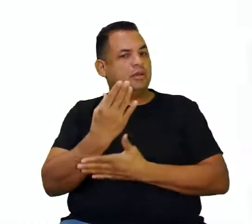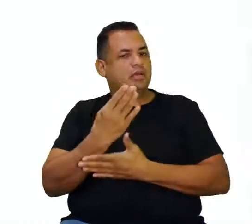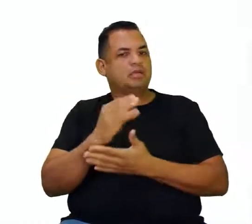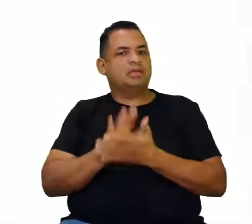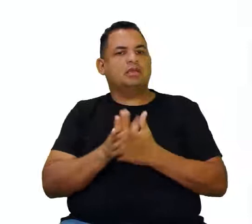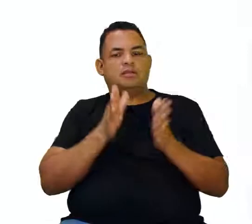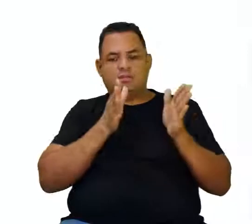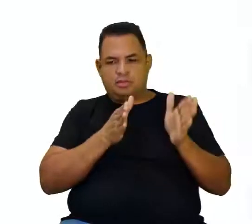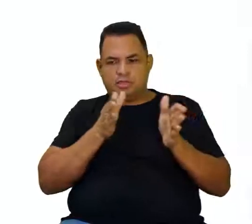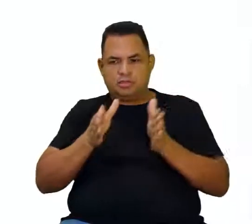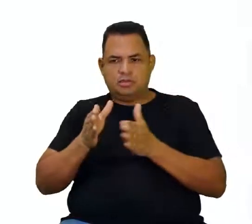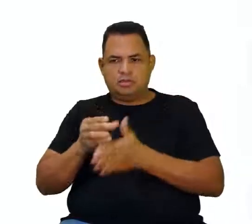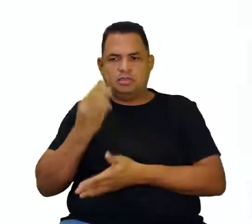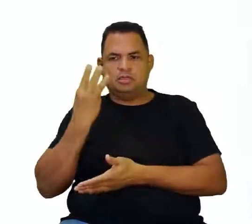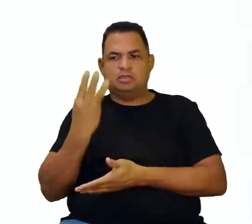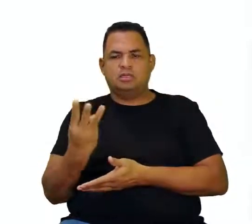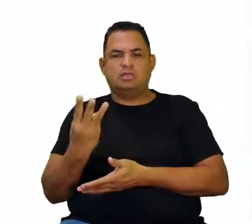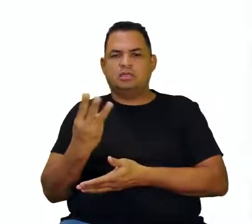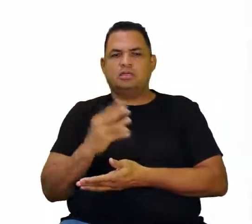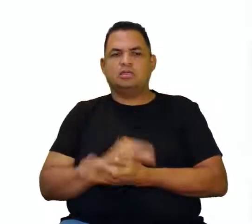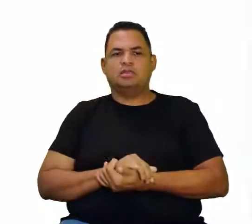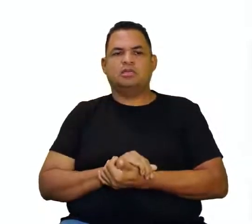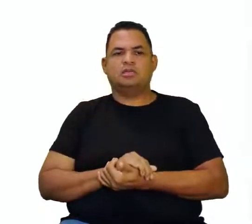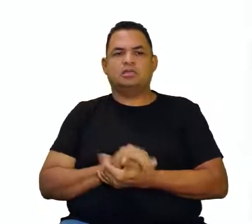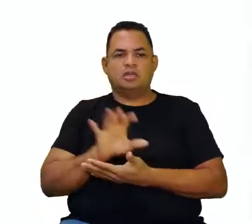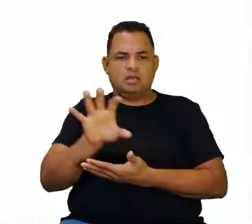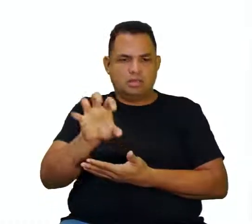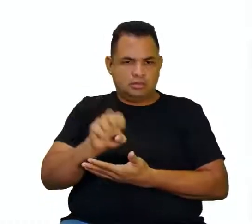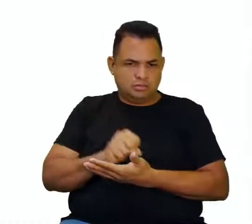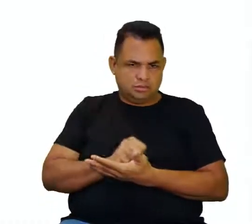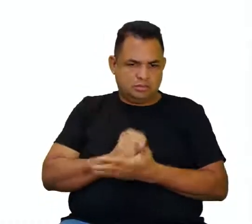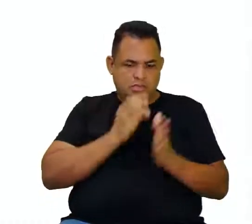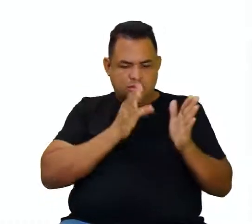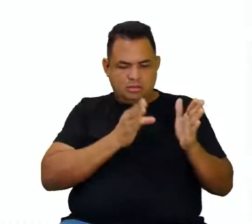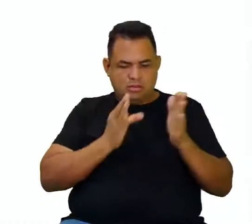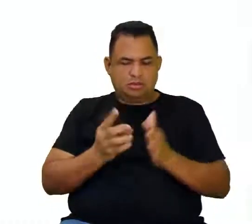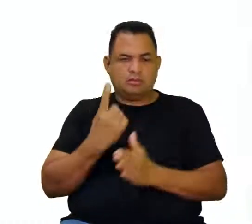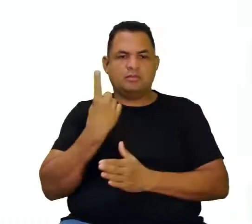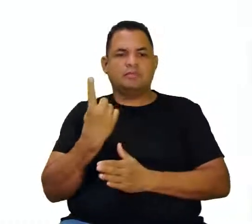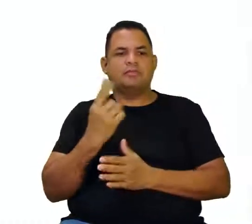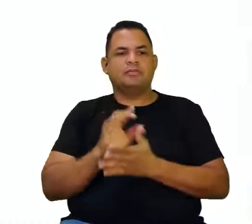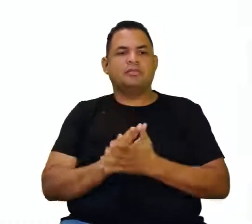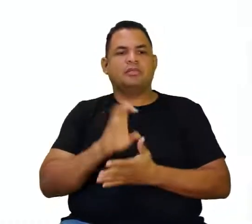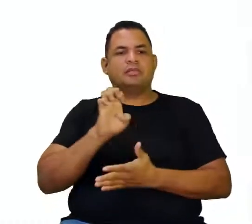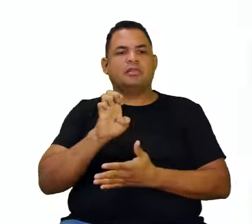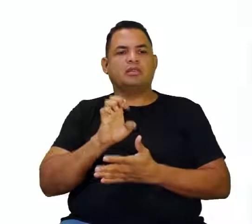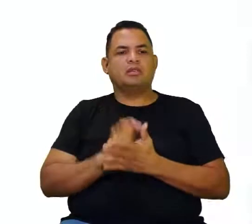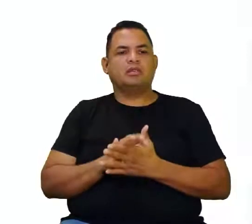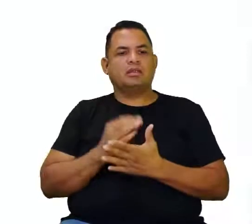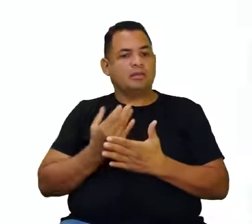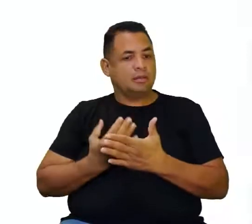etapa 3. Letra D, absorvida na etapa 1. Ou letra E,